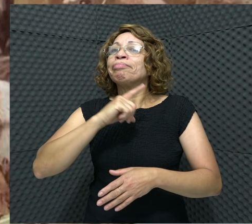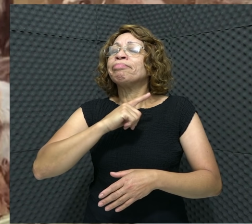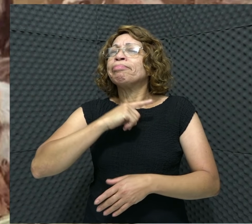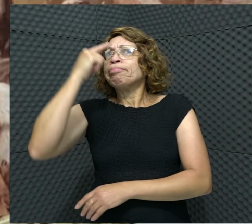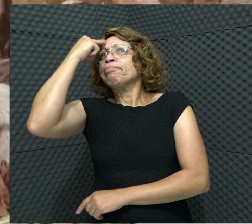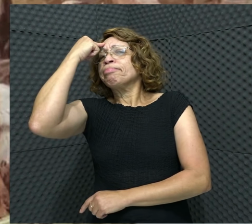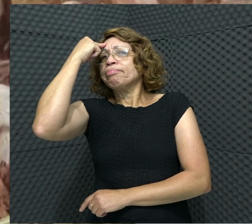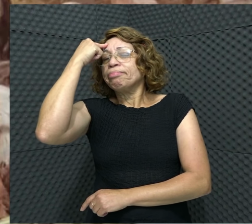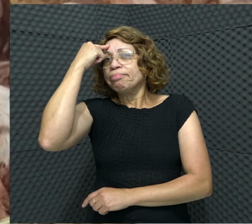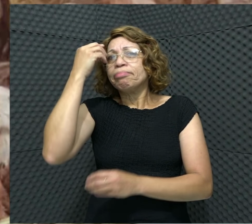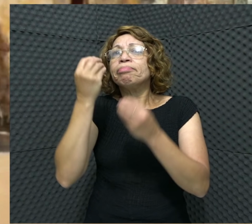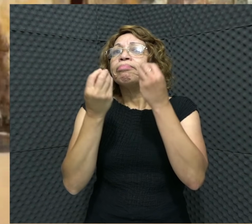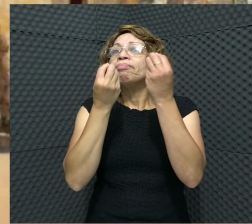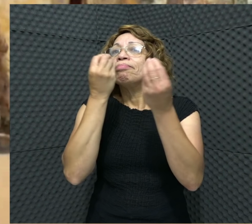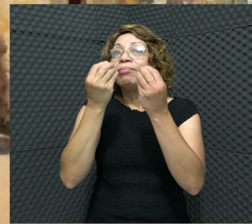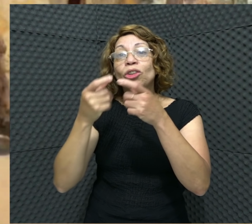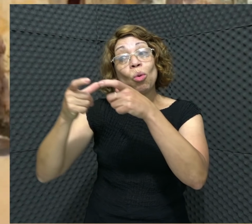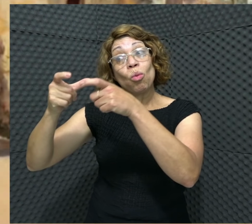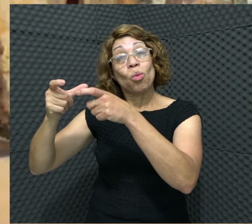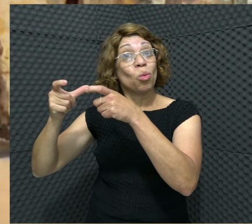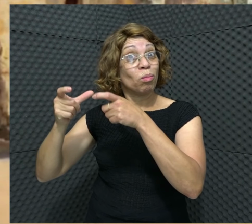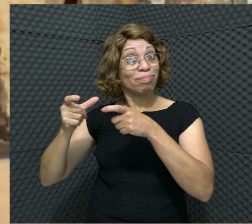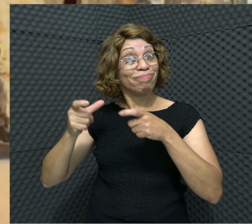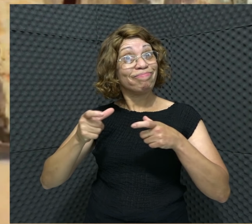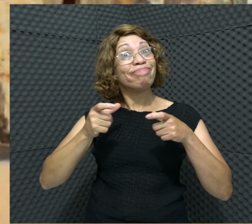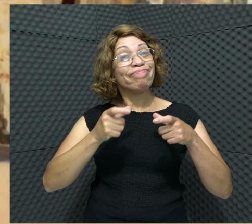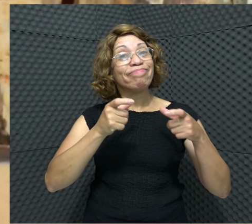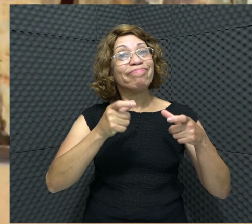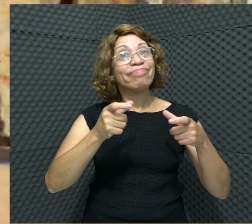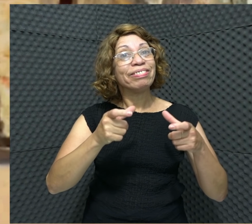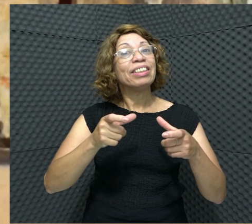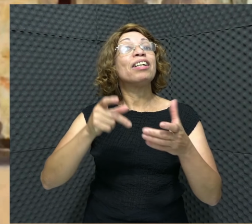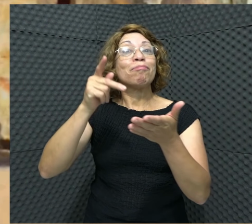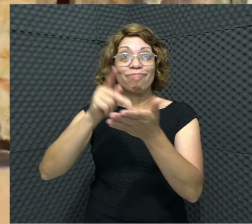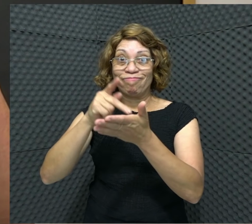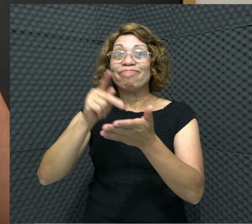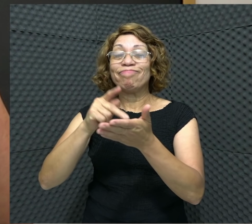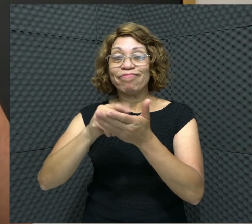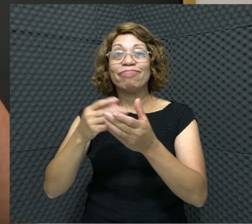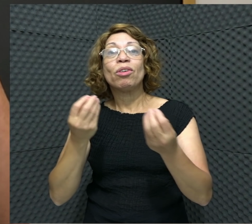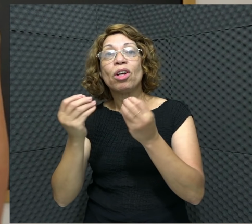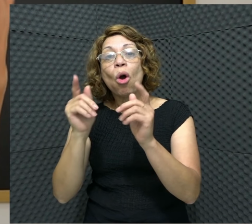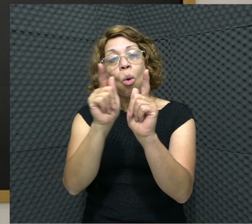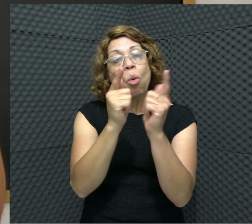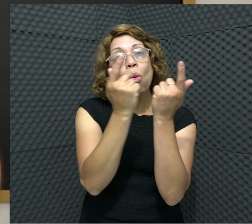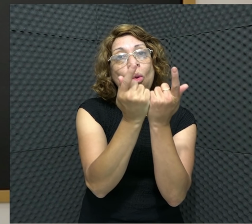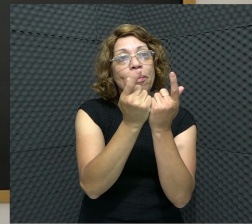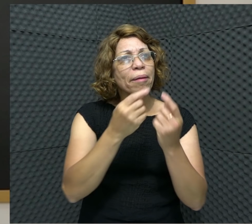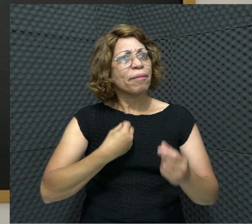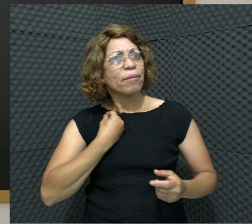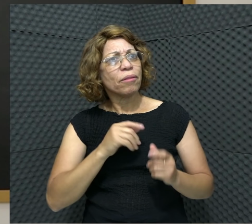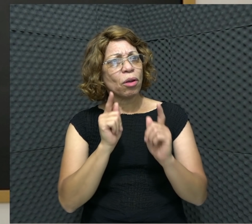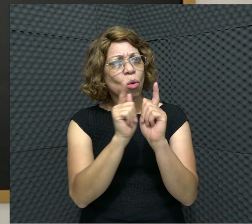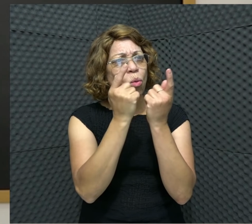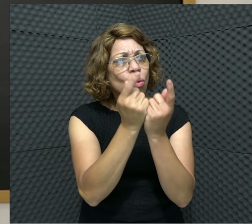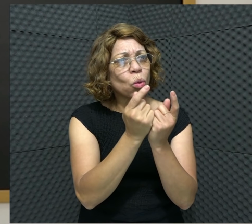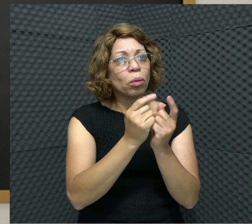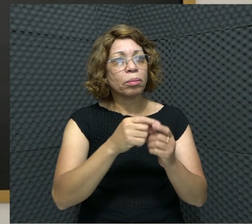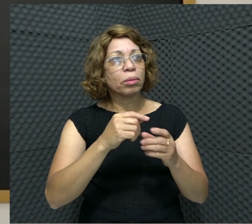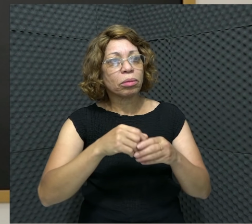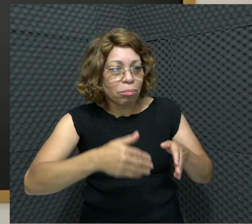um conceito de cidade, um conceito de realmente um agrupamento, viver em grupo,